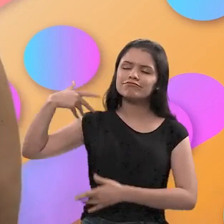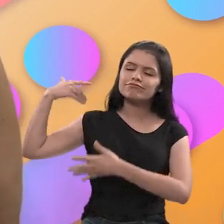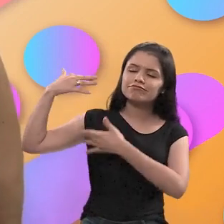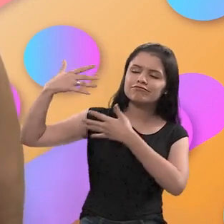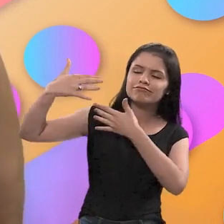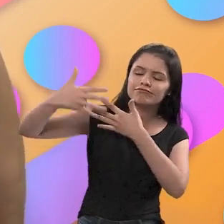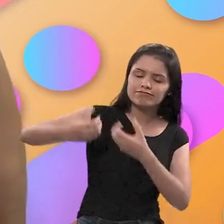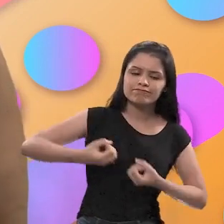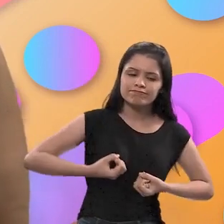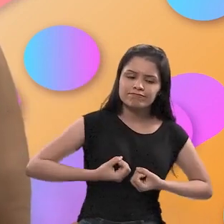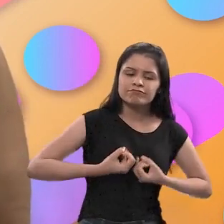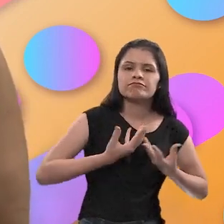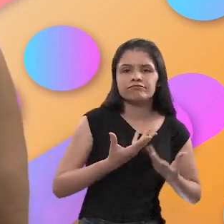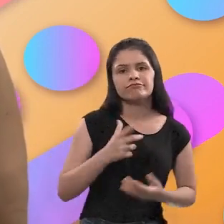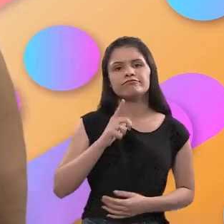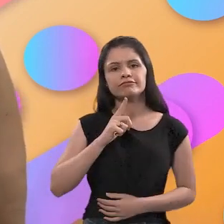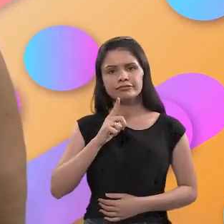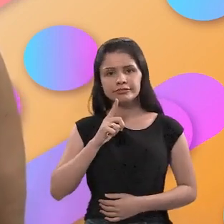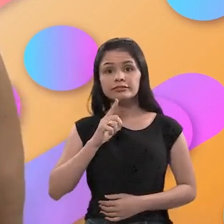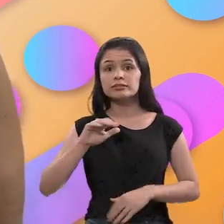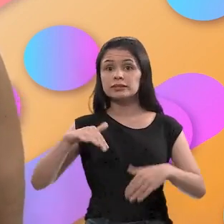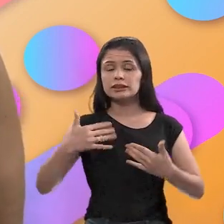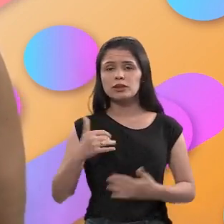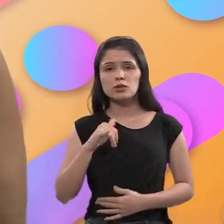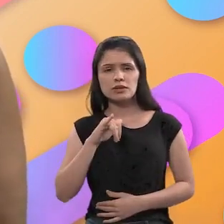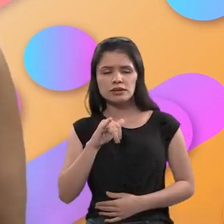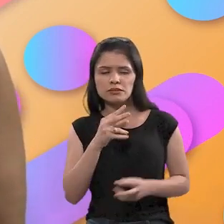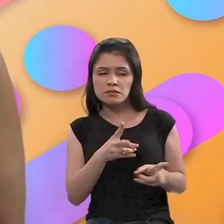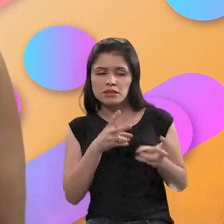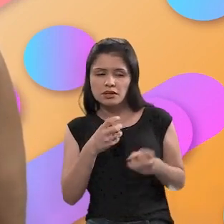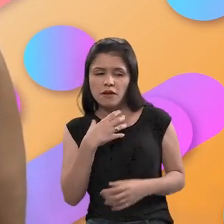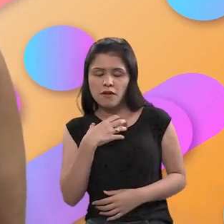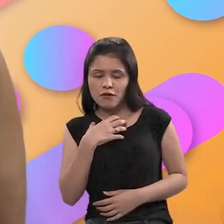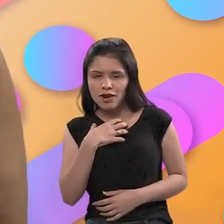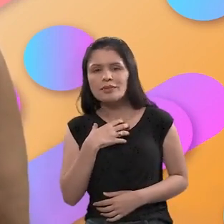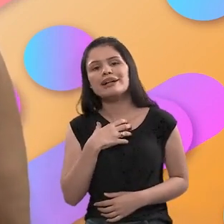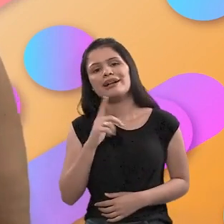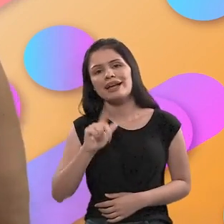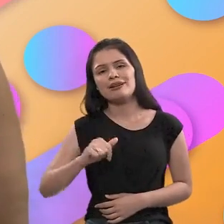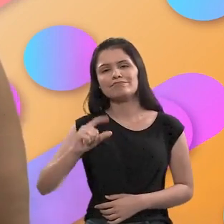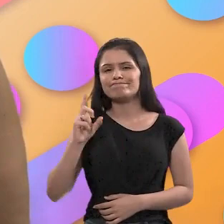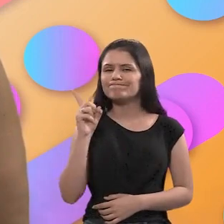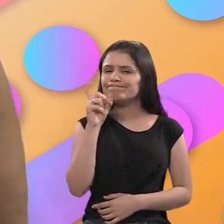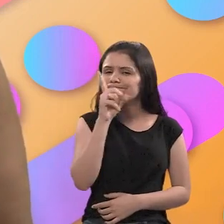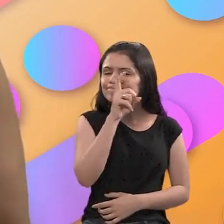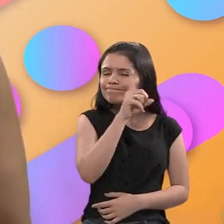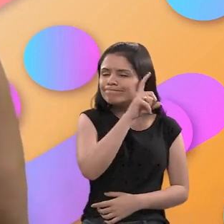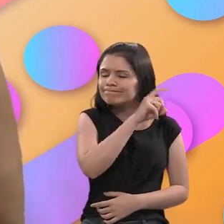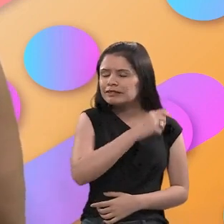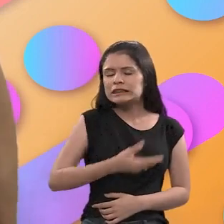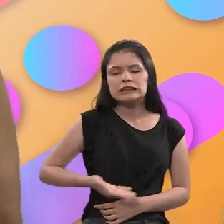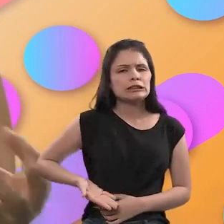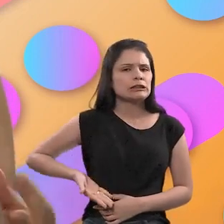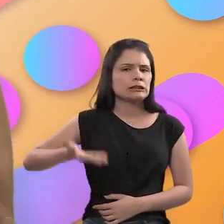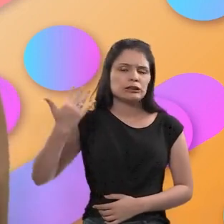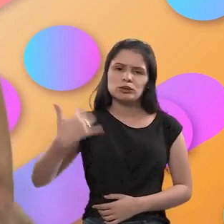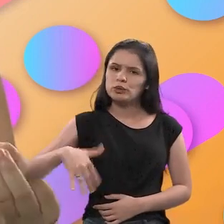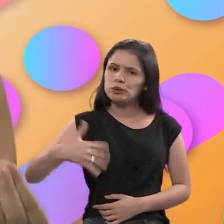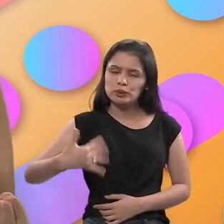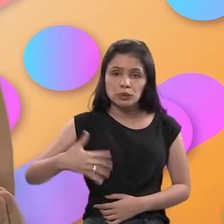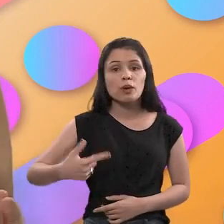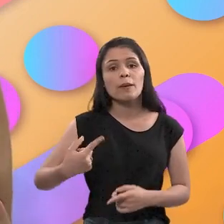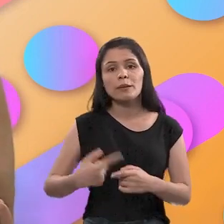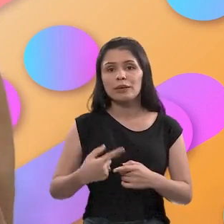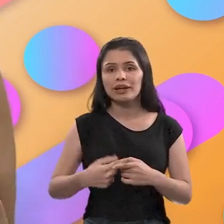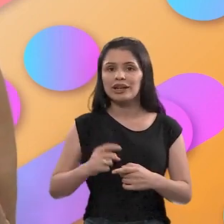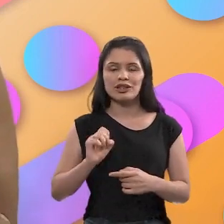situação dialógica. Então, se a gente olhar desse jeito, fica bem mais complexo. É bem mais complexo do que verter